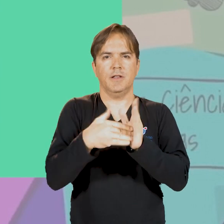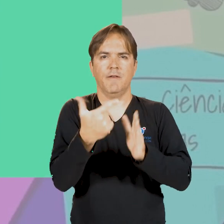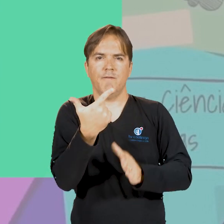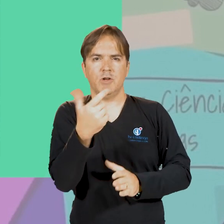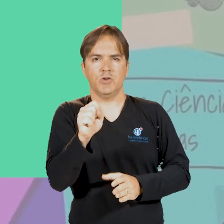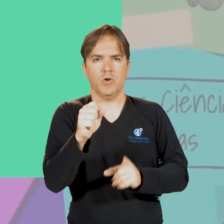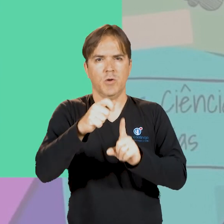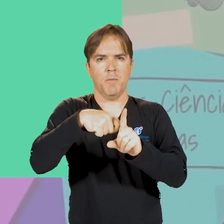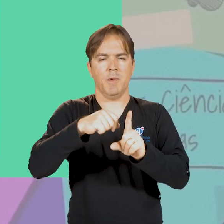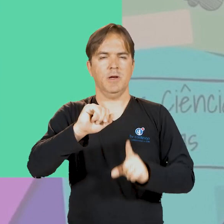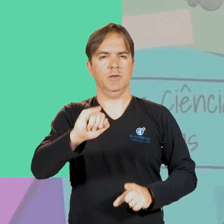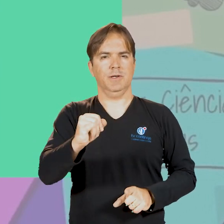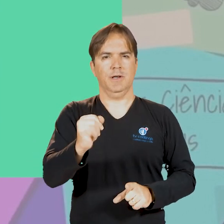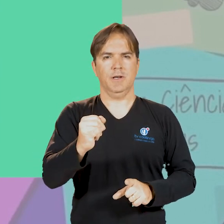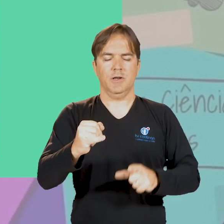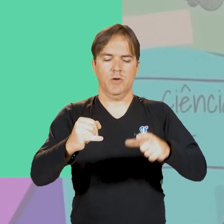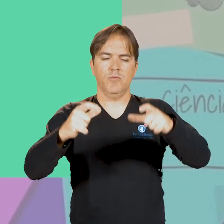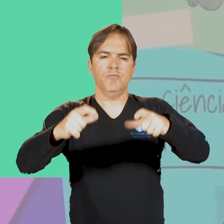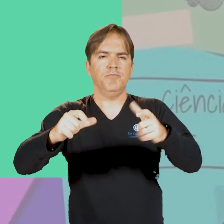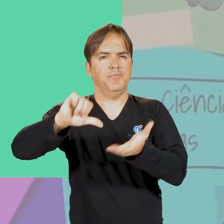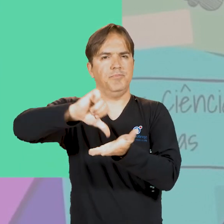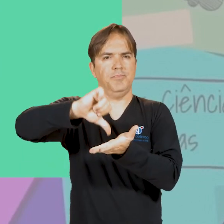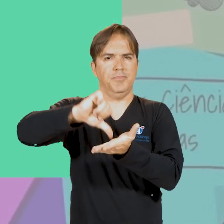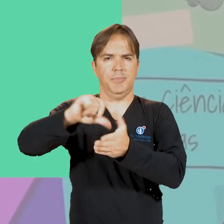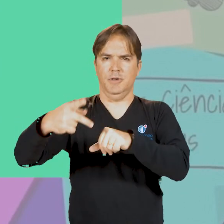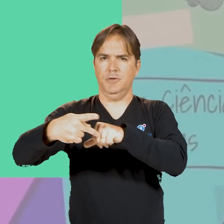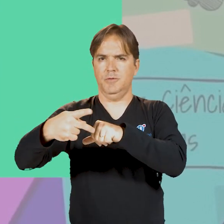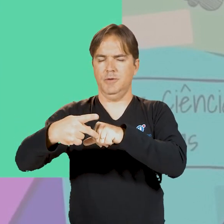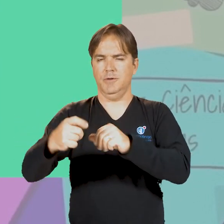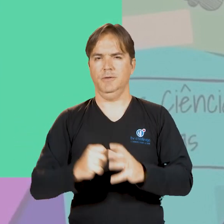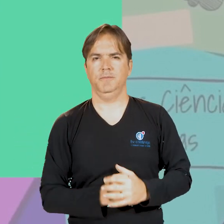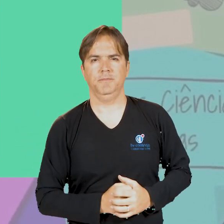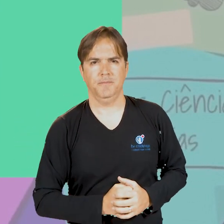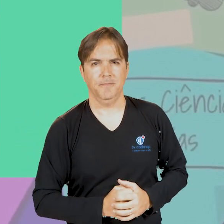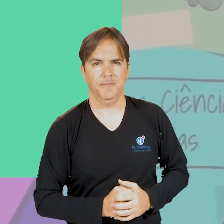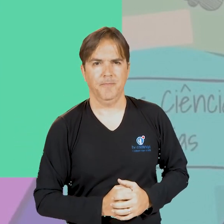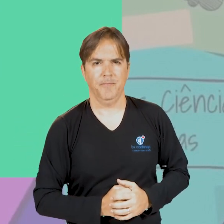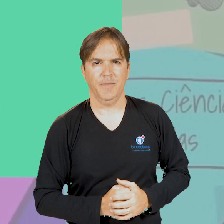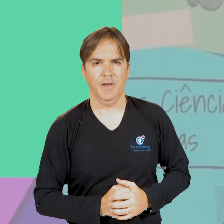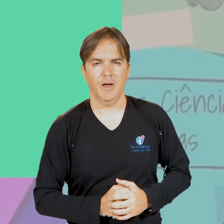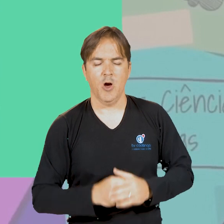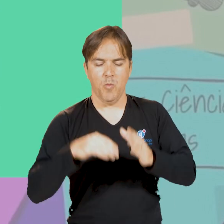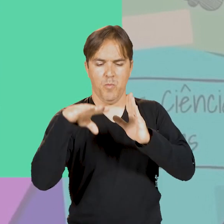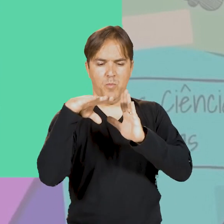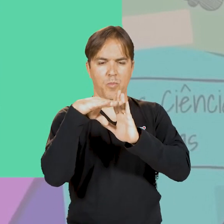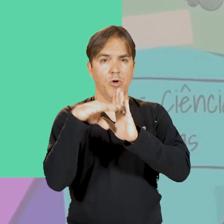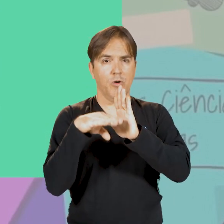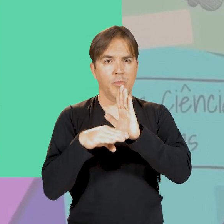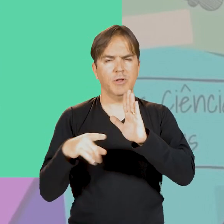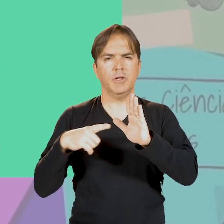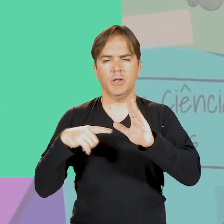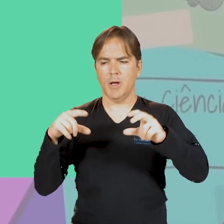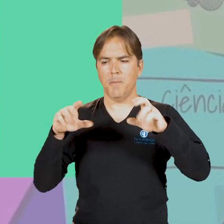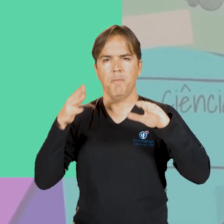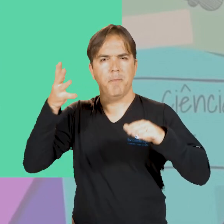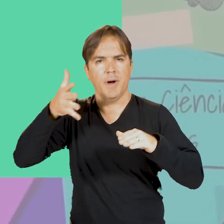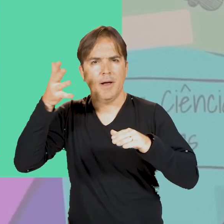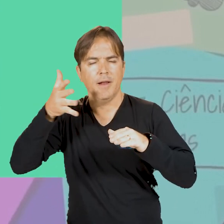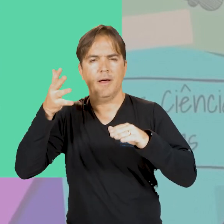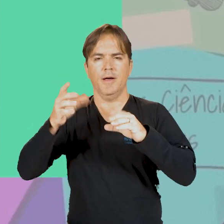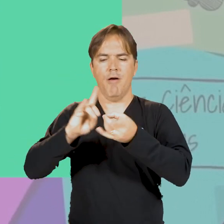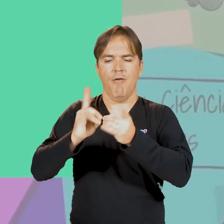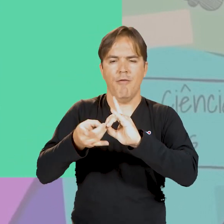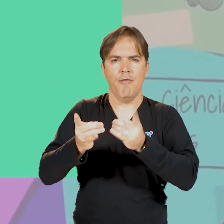de janeiro no campo sede da universidade em Petrolina a programação vai contar com palestras